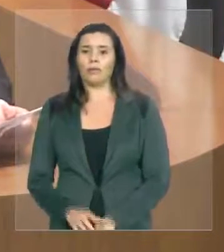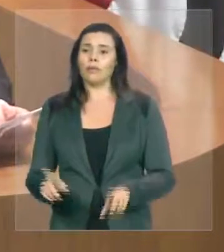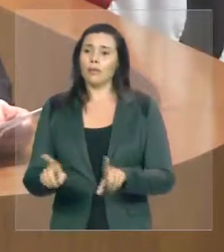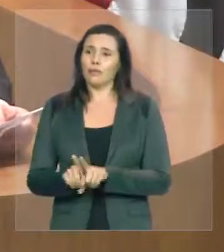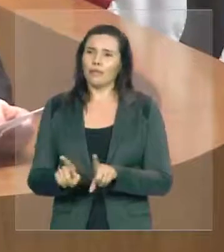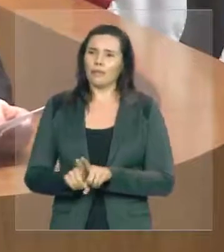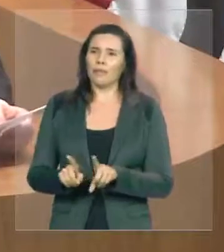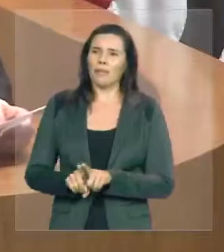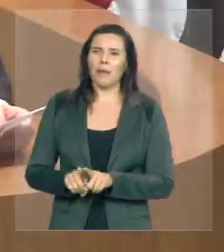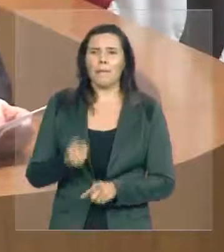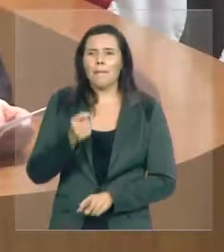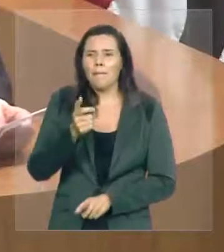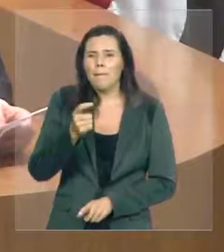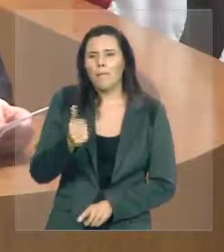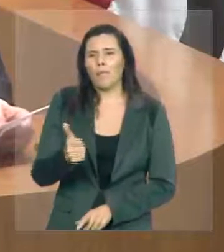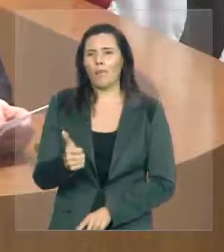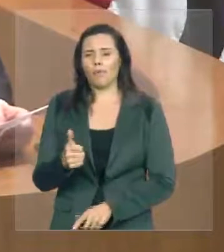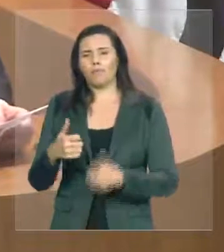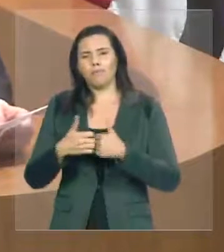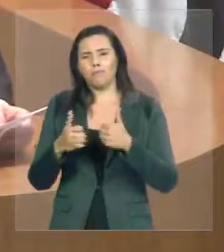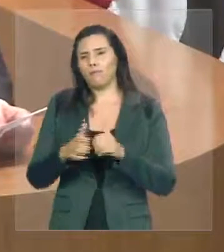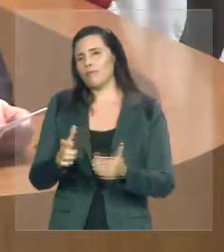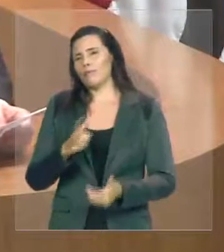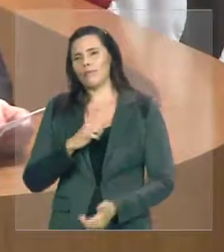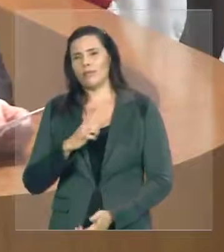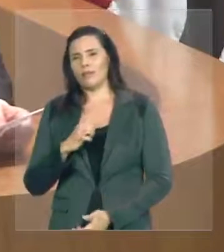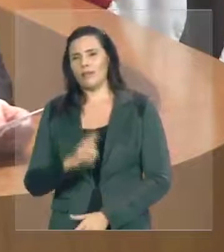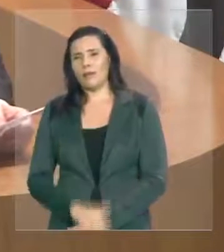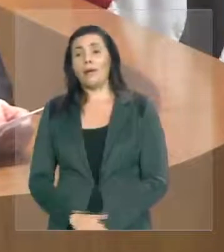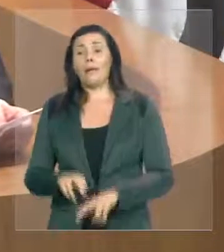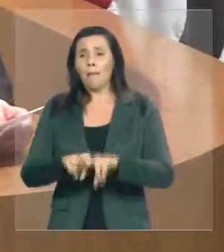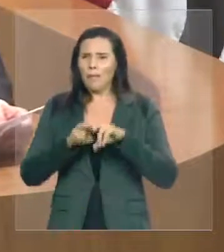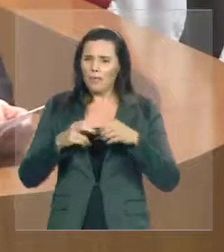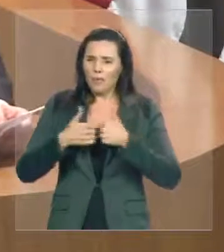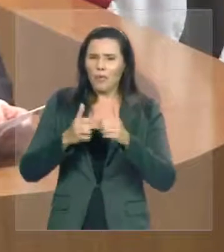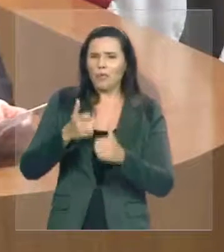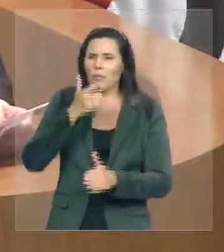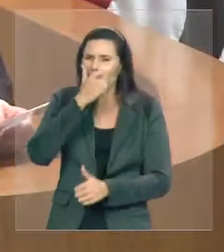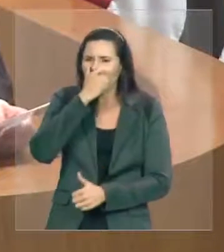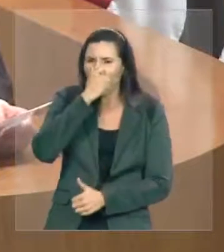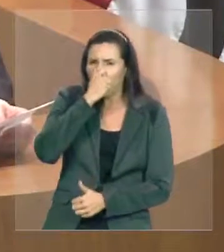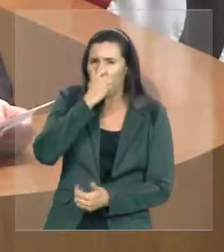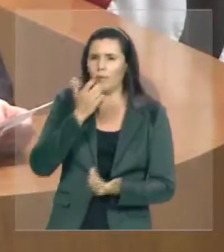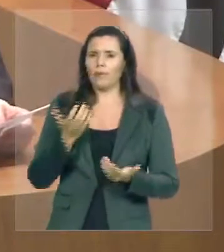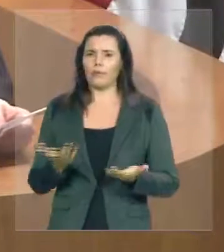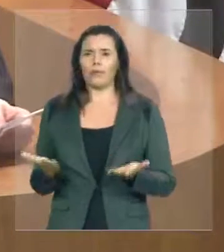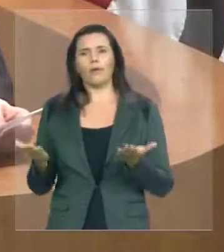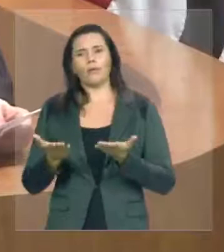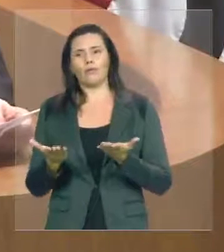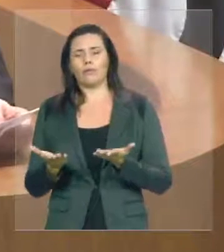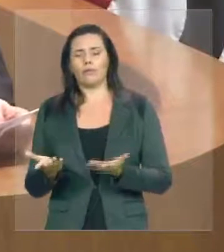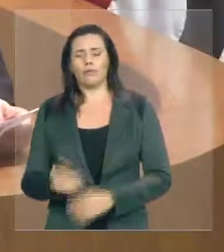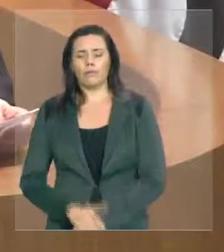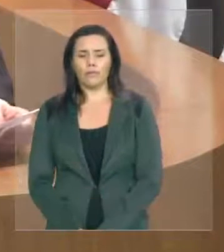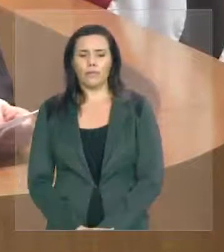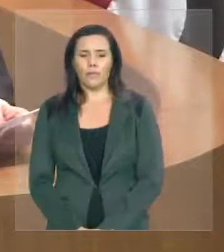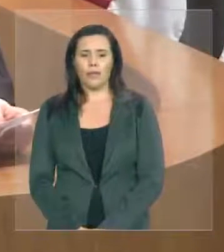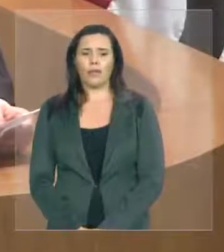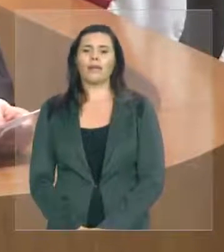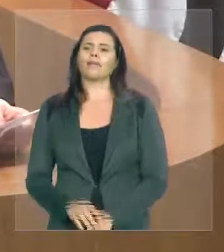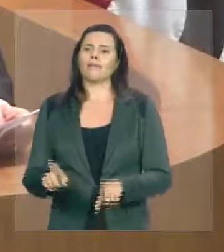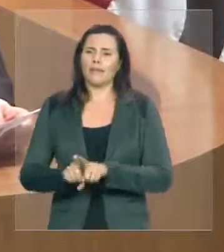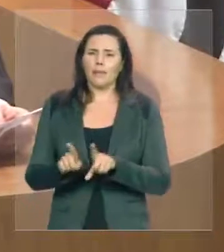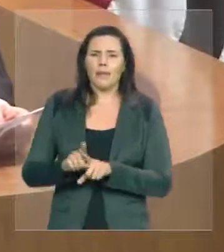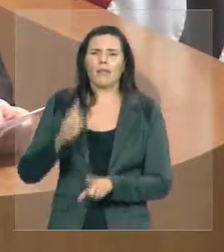de passageiros que se espremem numa sauna insuportável. Consequentemente, demoram muito